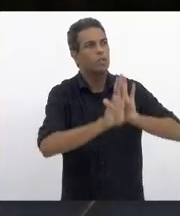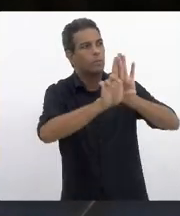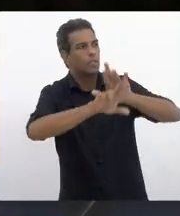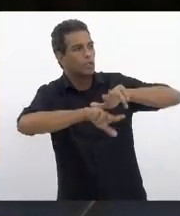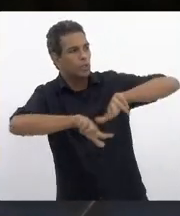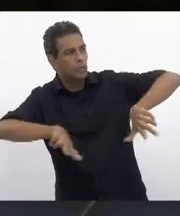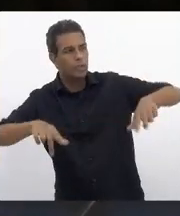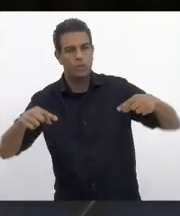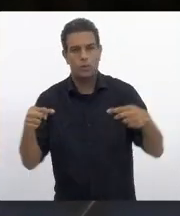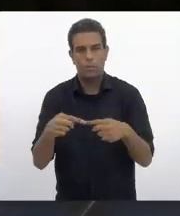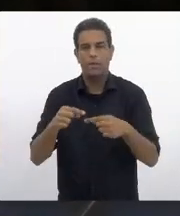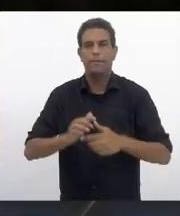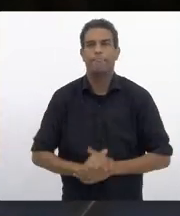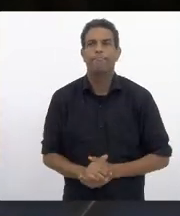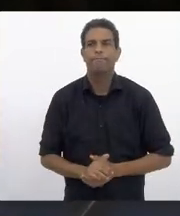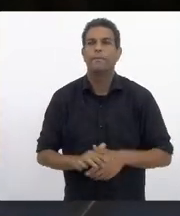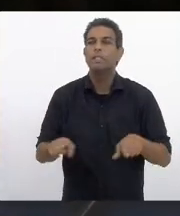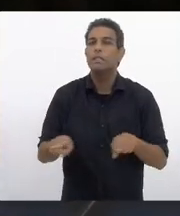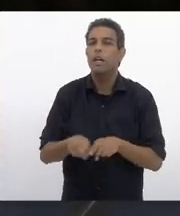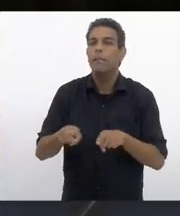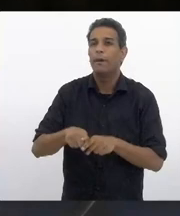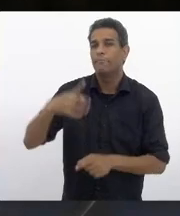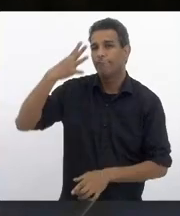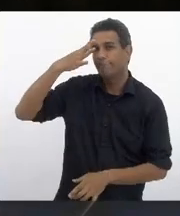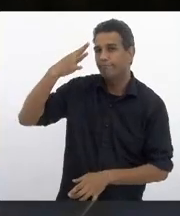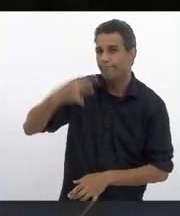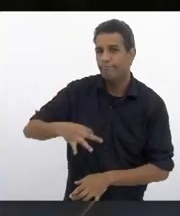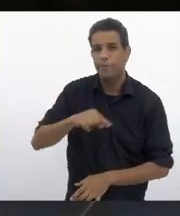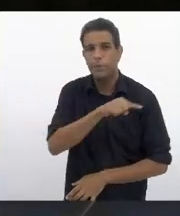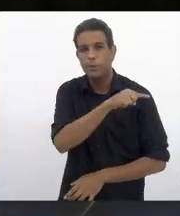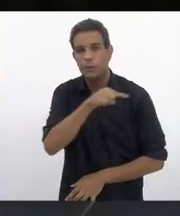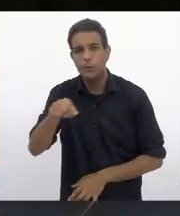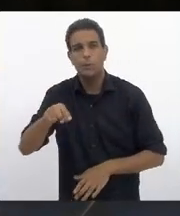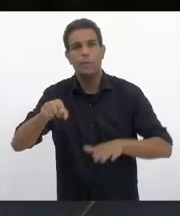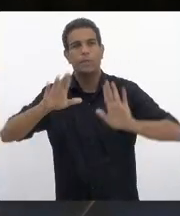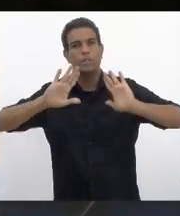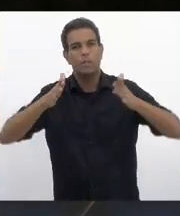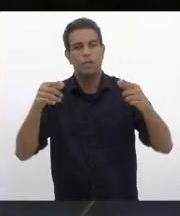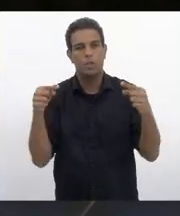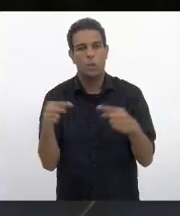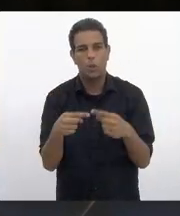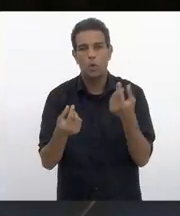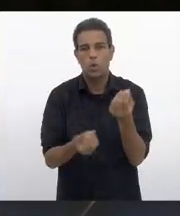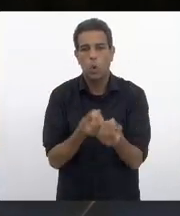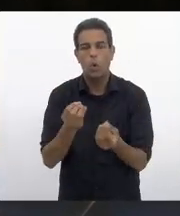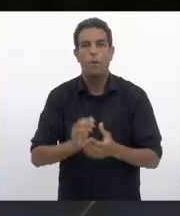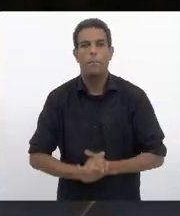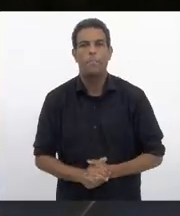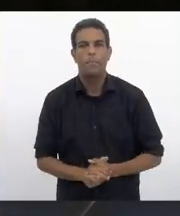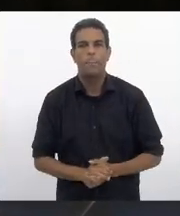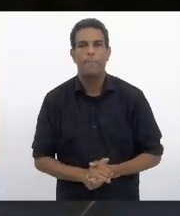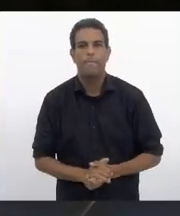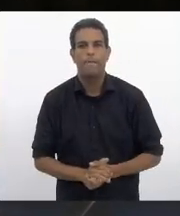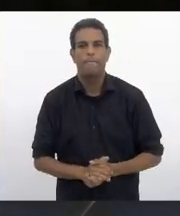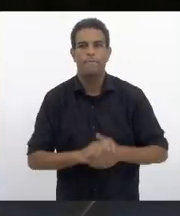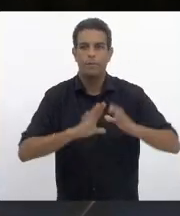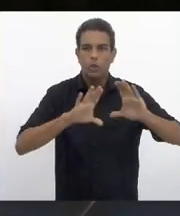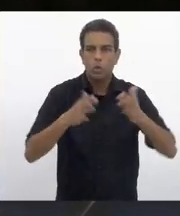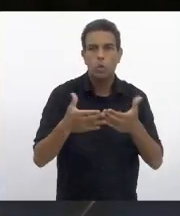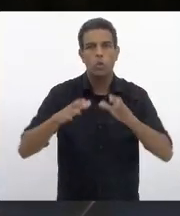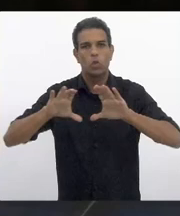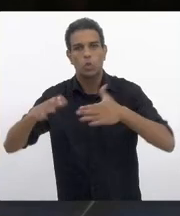todas as categorias. Tem que entender, na primeira fala do primeiro dia aqui da primeira audiência, eu comentei sobre isso, que a gente é, por isso que a gente é corpo, a gente é